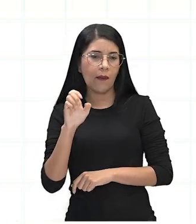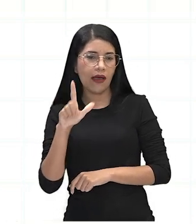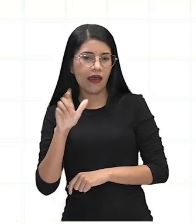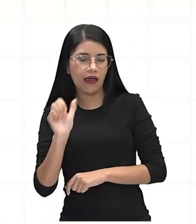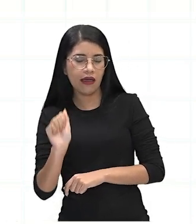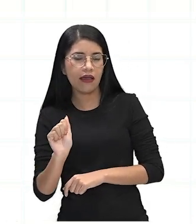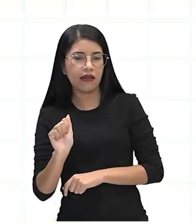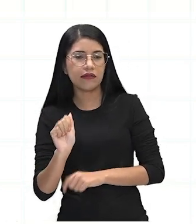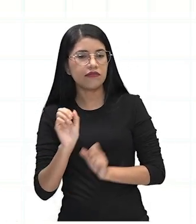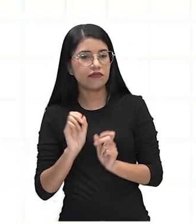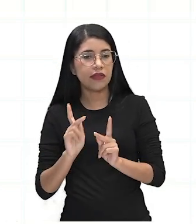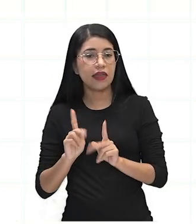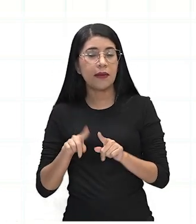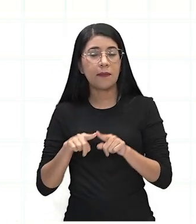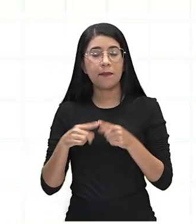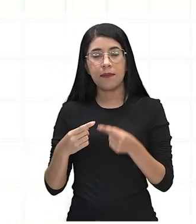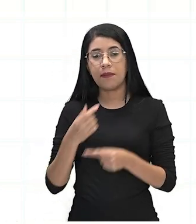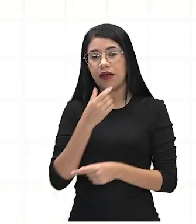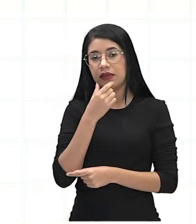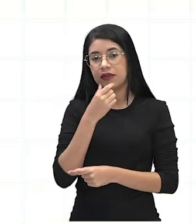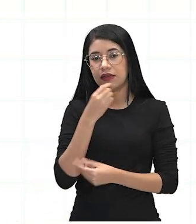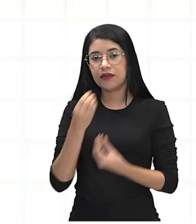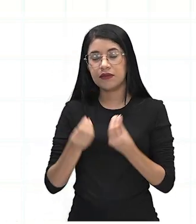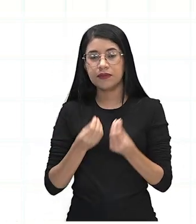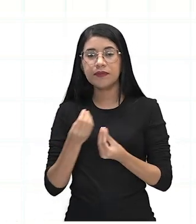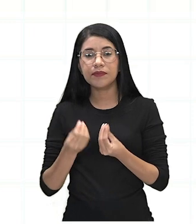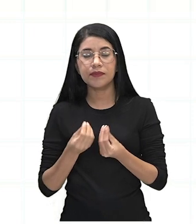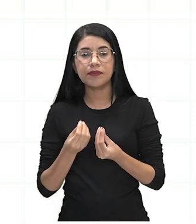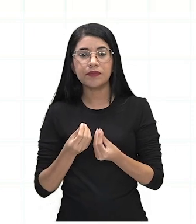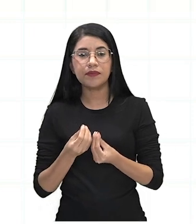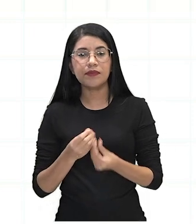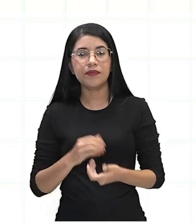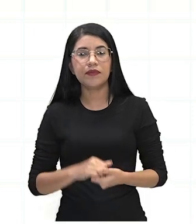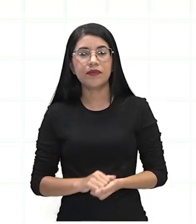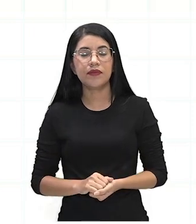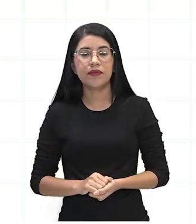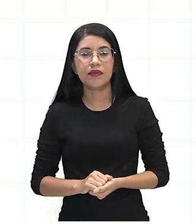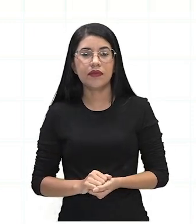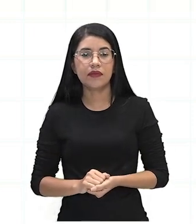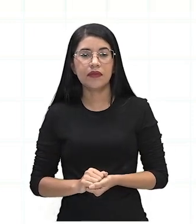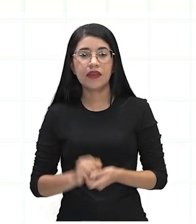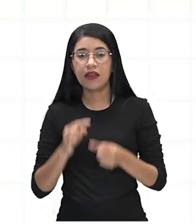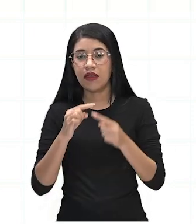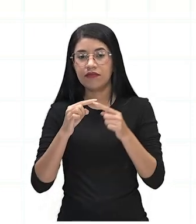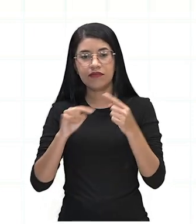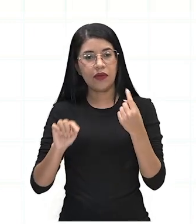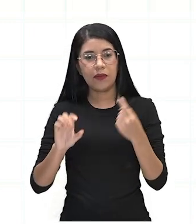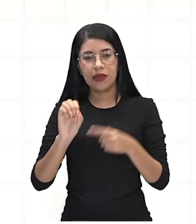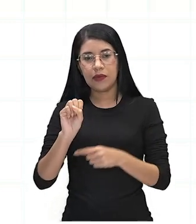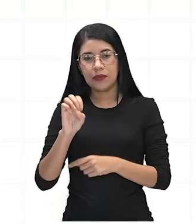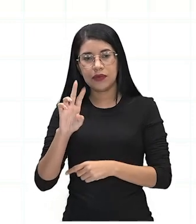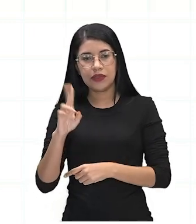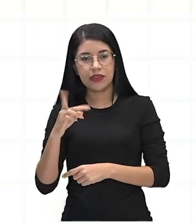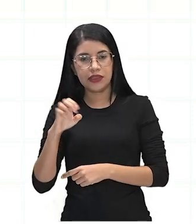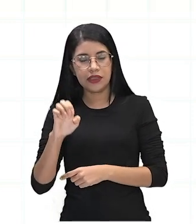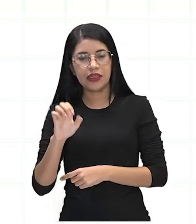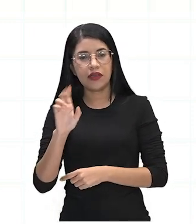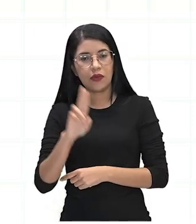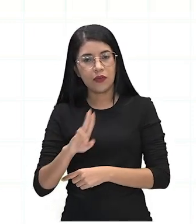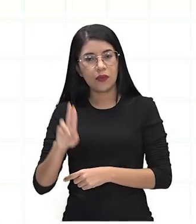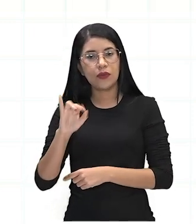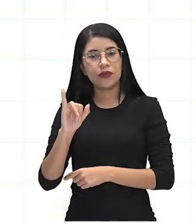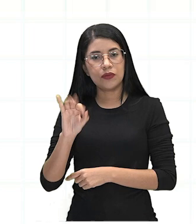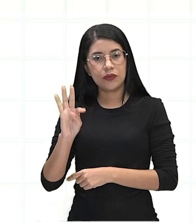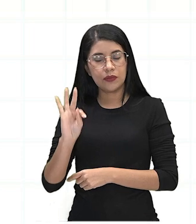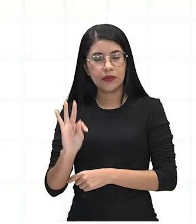substantivo feminino, tá bom? Então, she não caberia aqui. Eu vou utilizar o quê? It. Manaus is